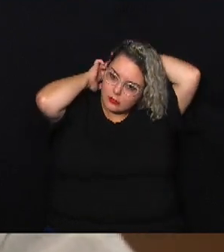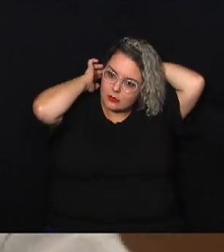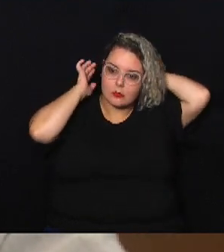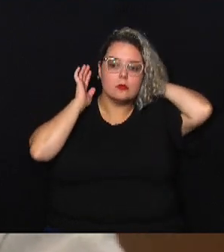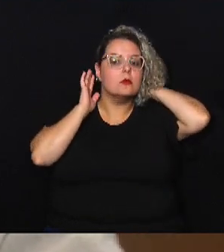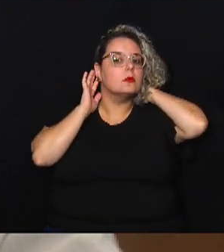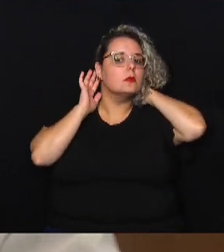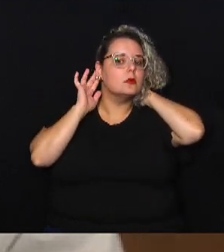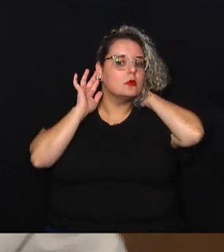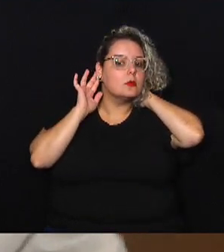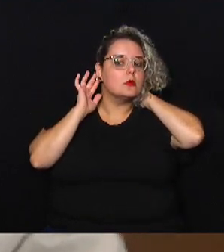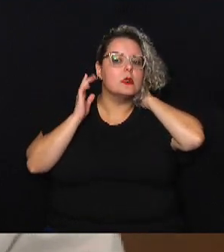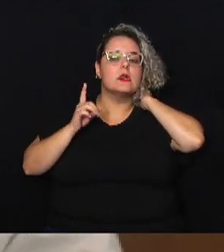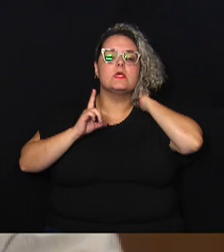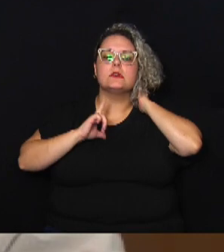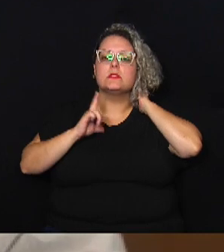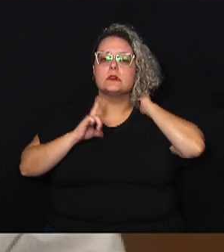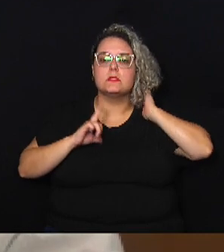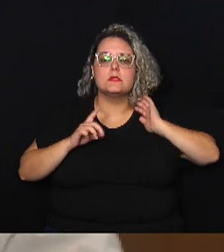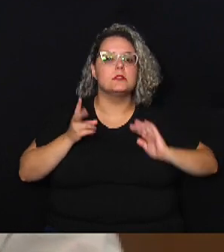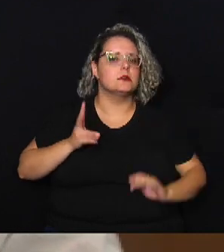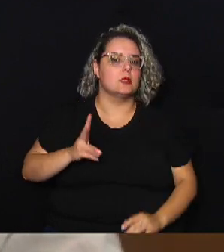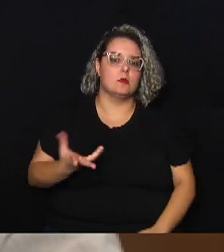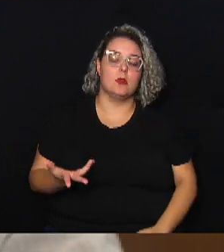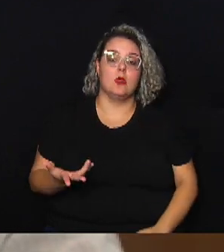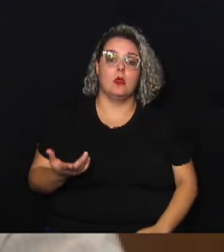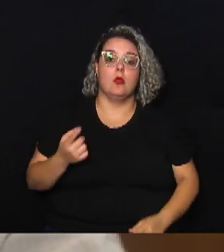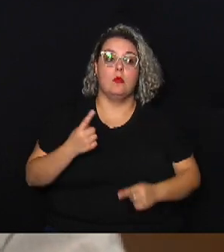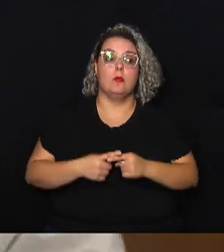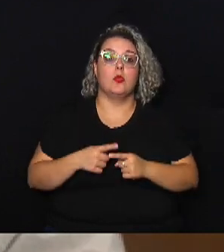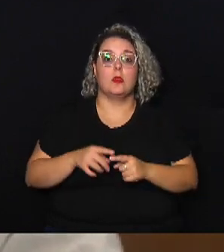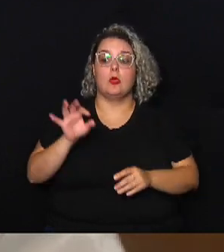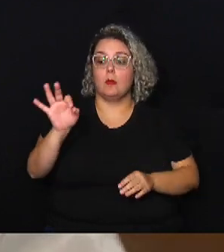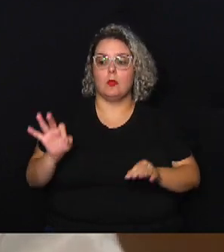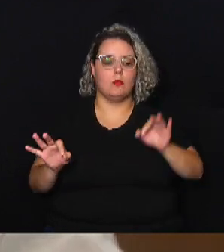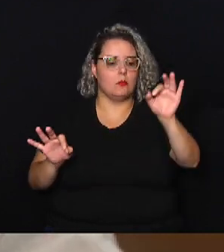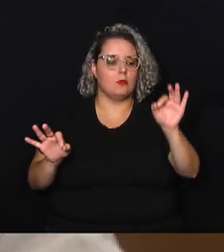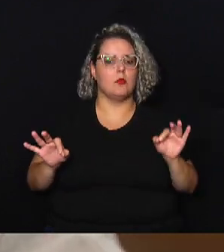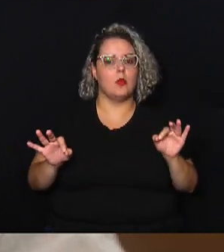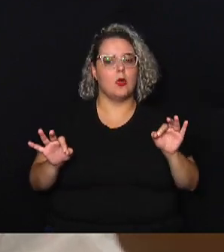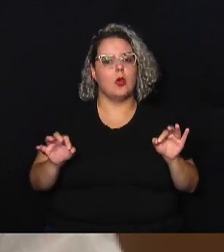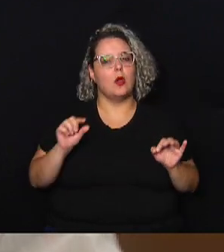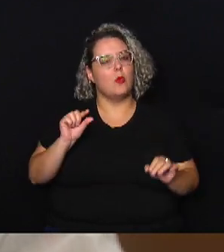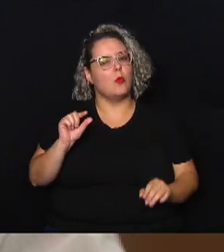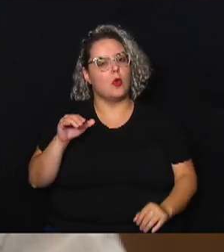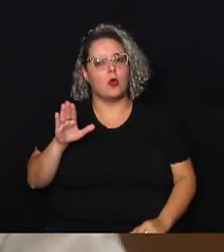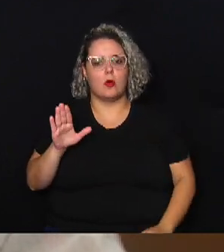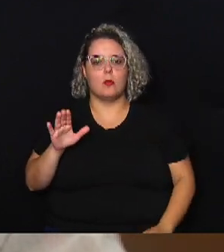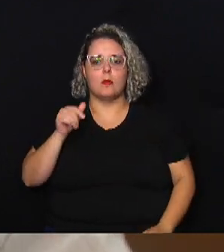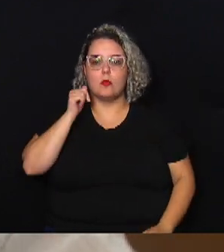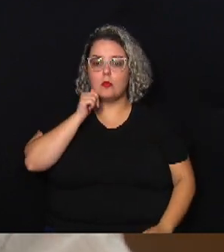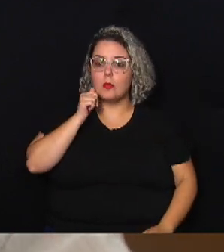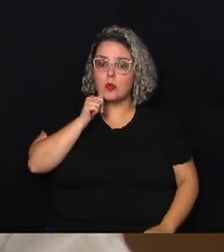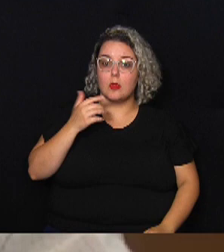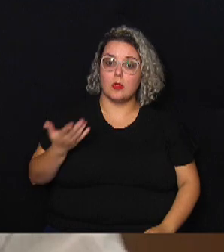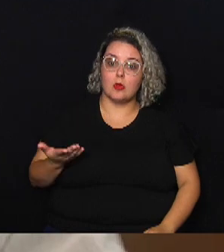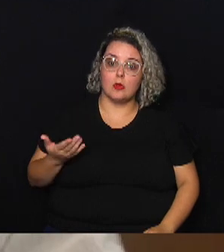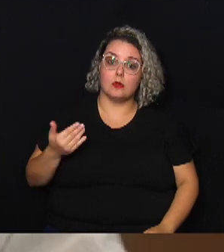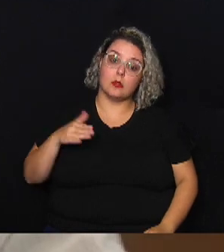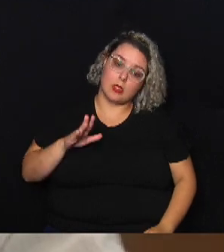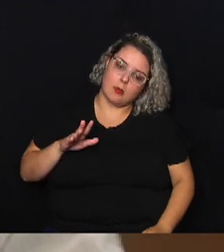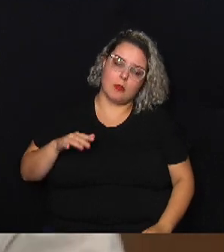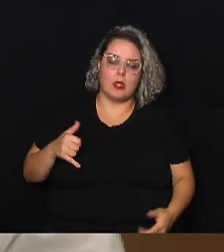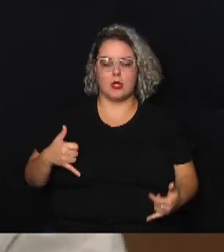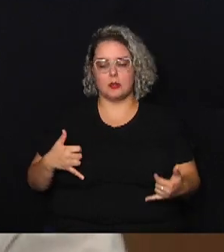falando sempre teve, é que às vezes a proporção ela é um pouquinho maior na mulher, que é mais